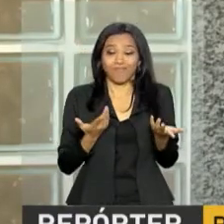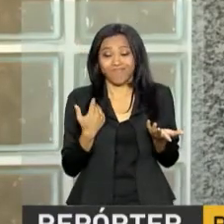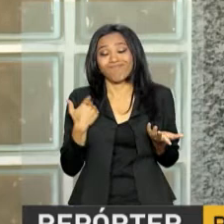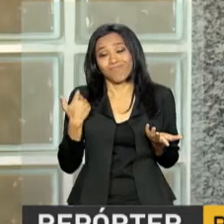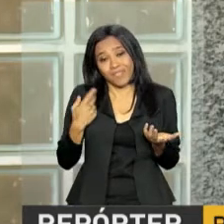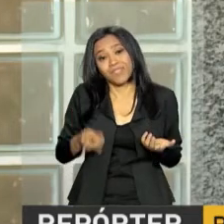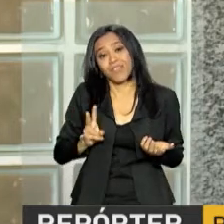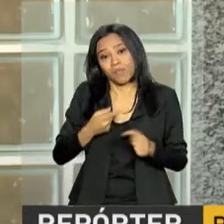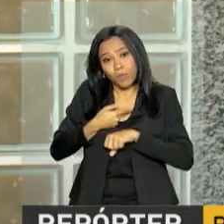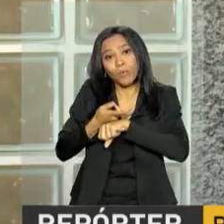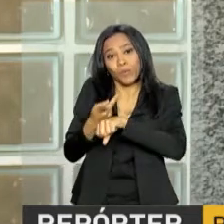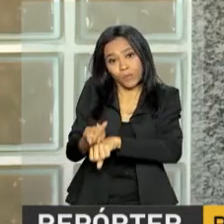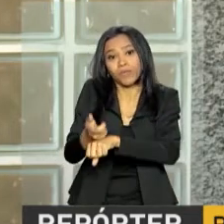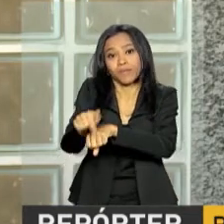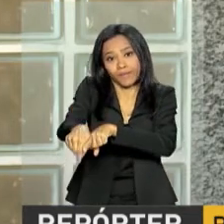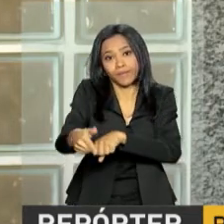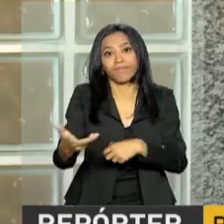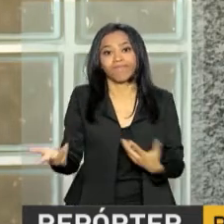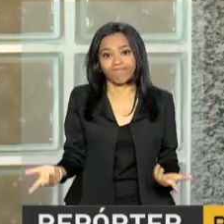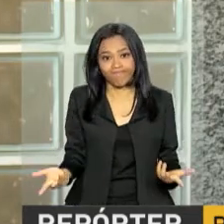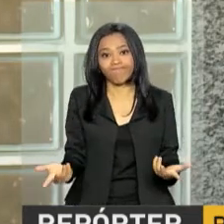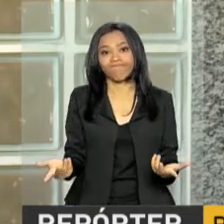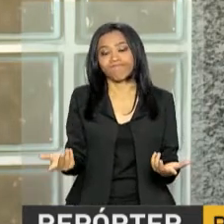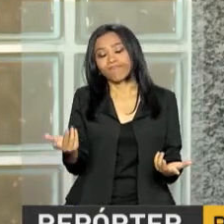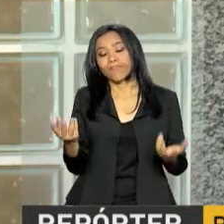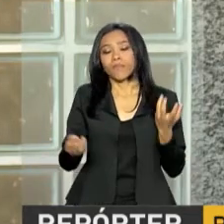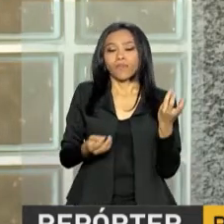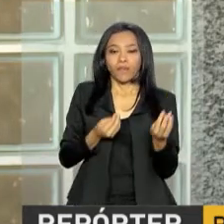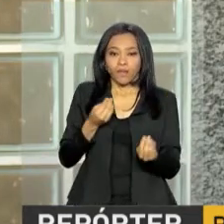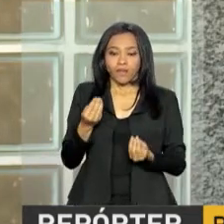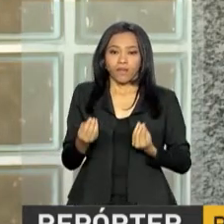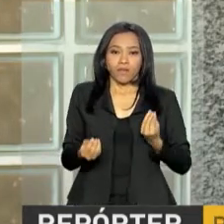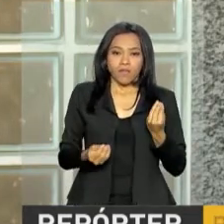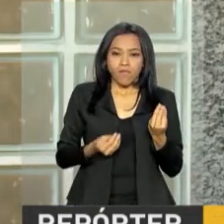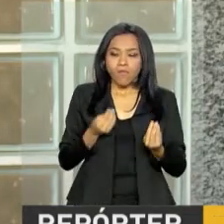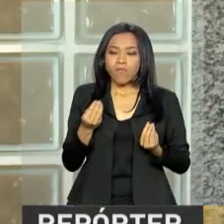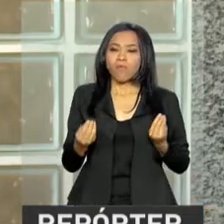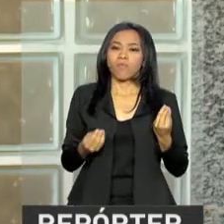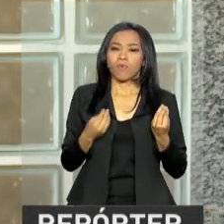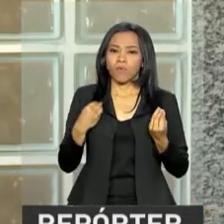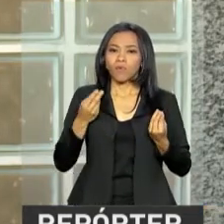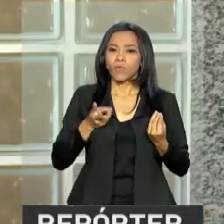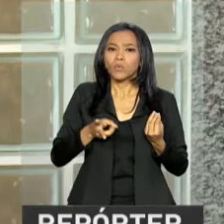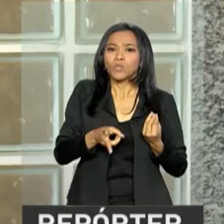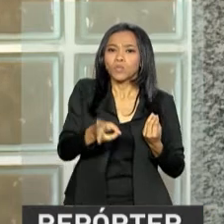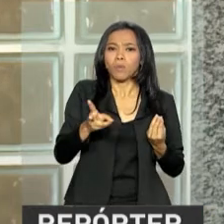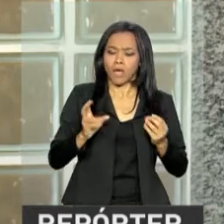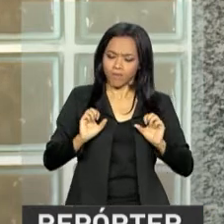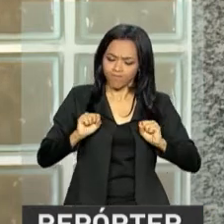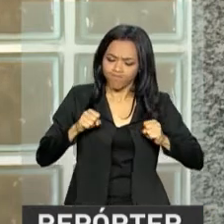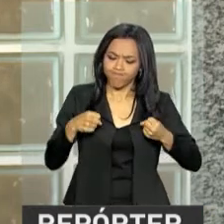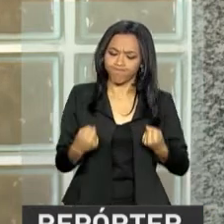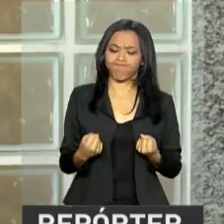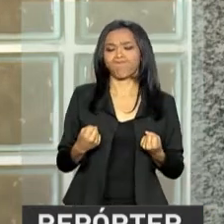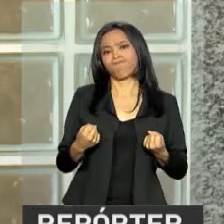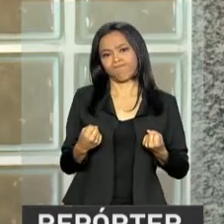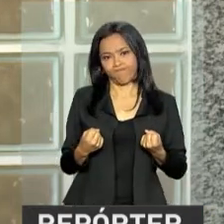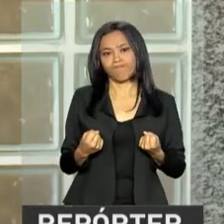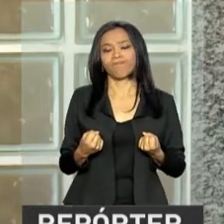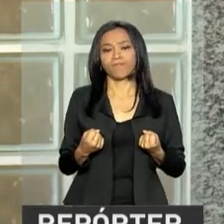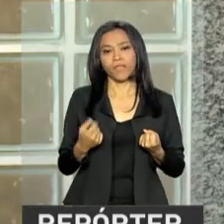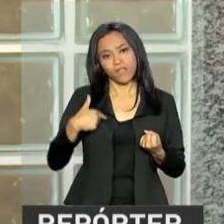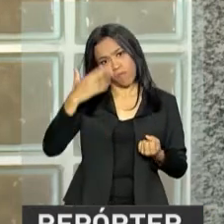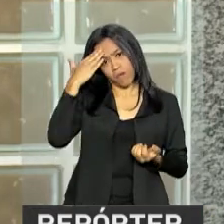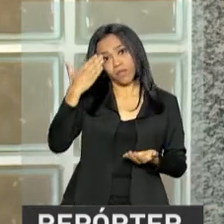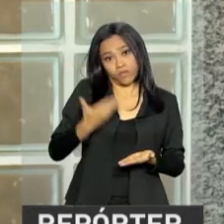procurando a forma de em quetta em manutenção da minha recuperação é eu